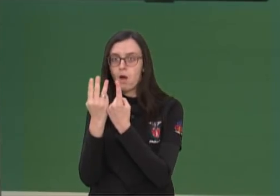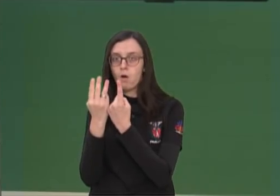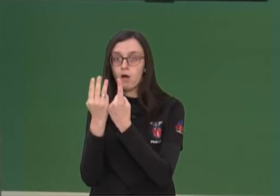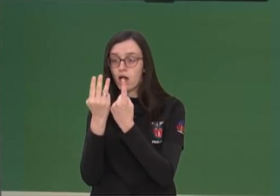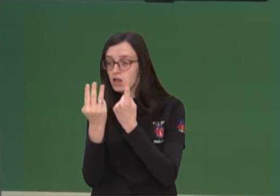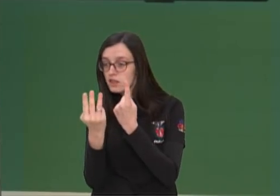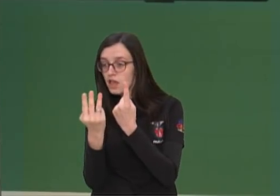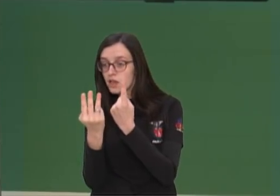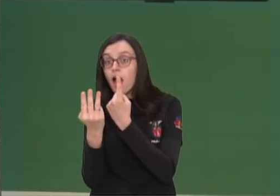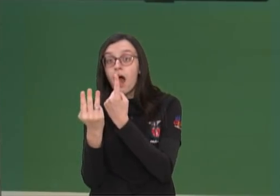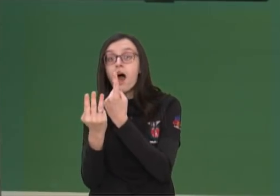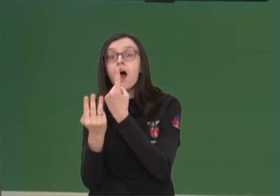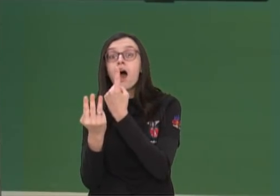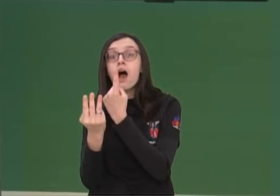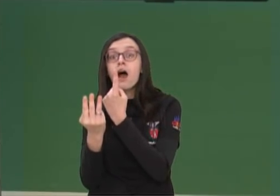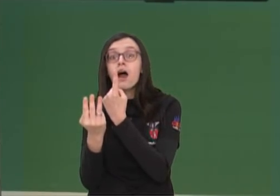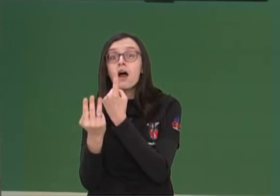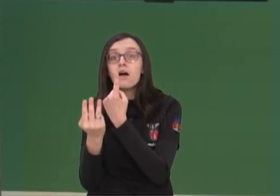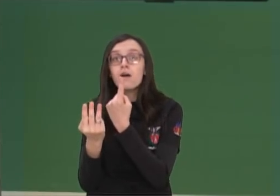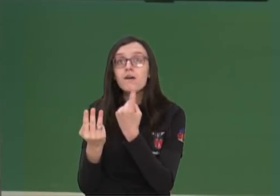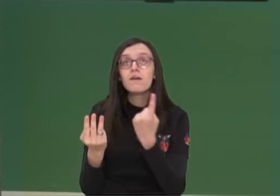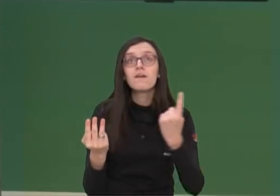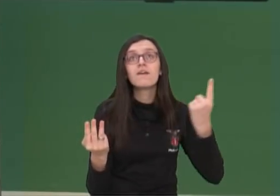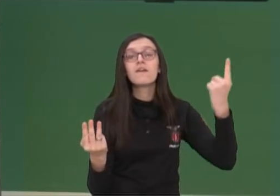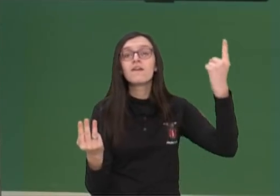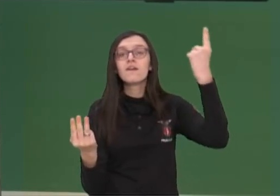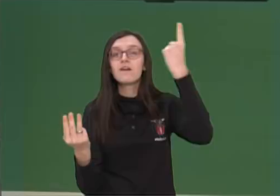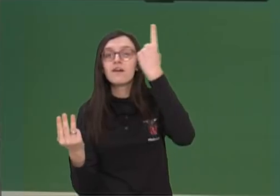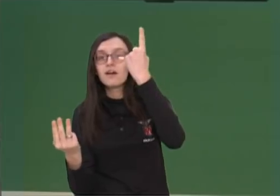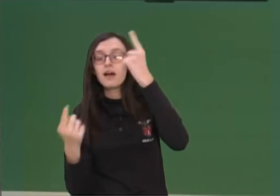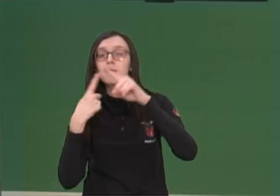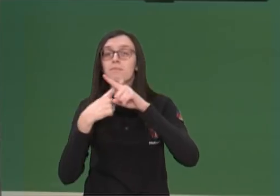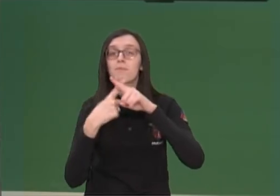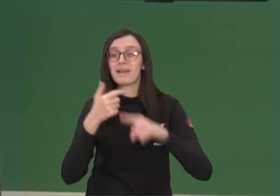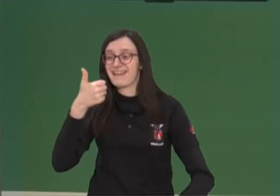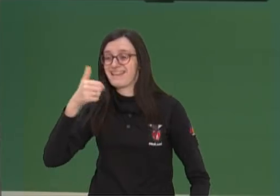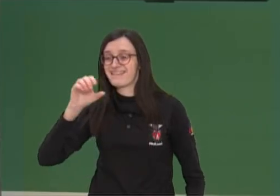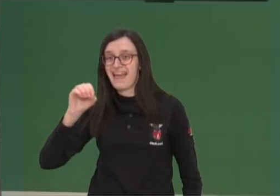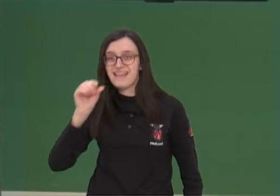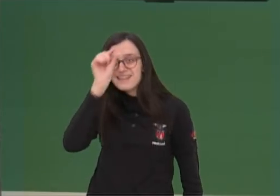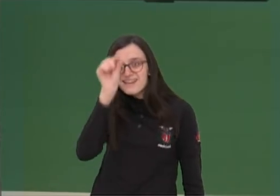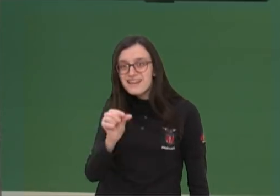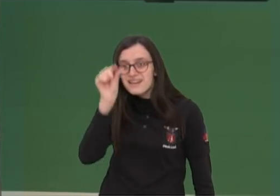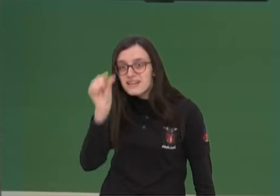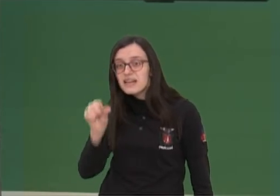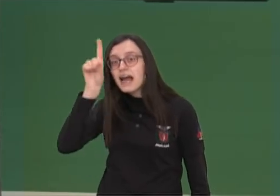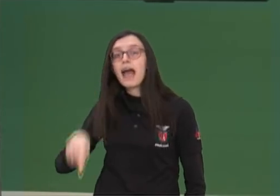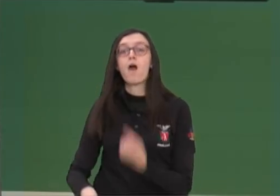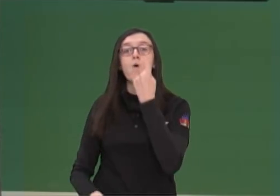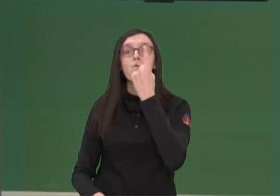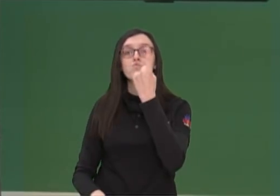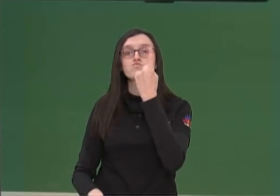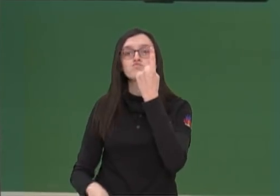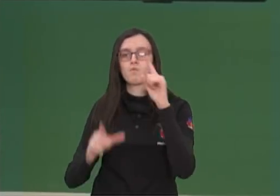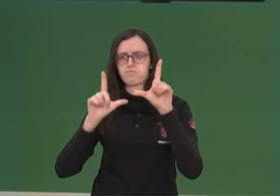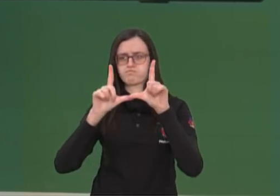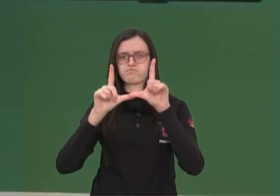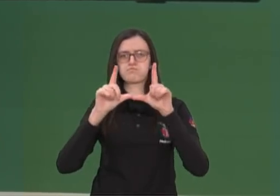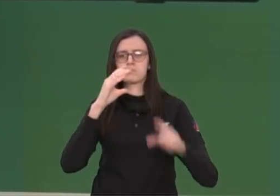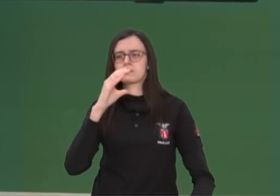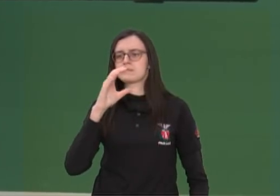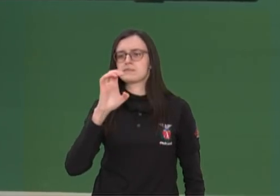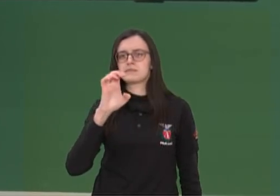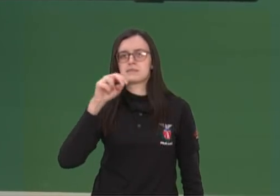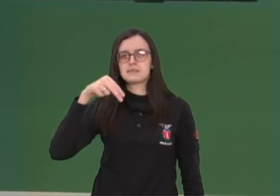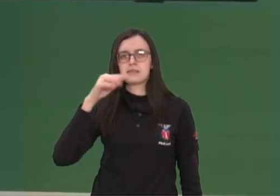dezenas, e lembra que eu falei? 10 dezenas virou uma centena. Então, esse 13, esse 1, esse 10